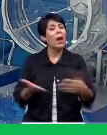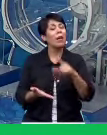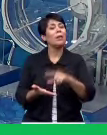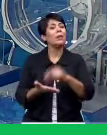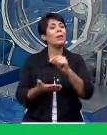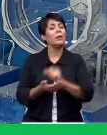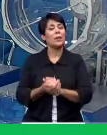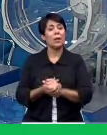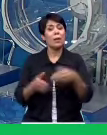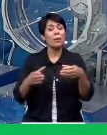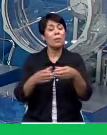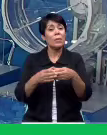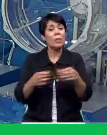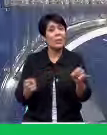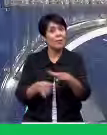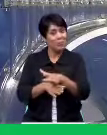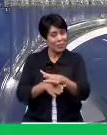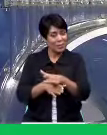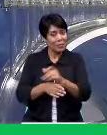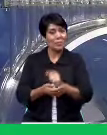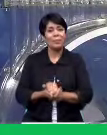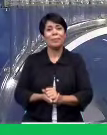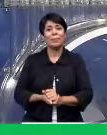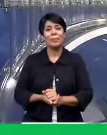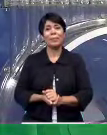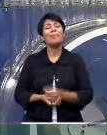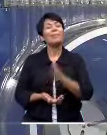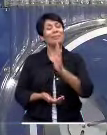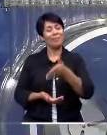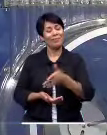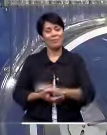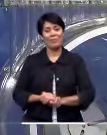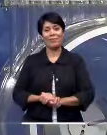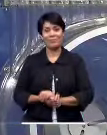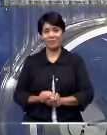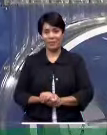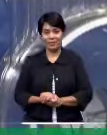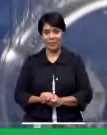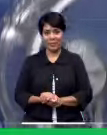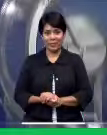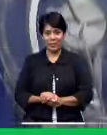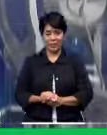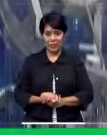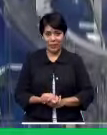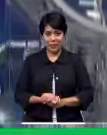nosso sorteio. As bolas estão posicionadas. Valendo!